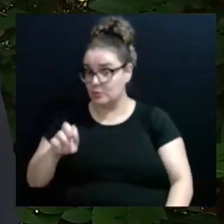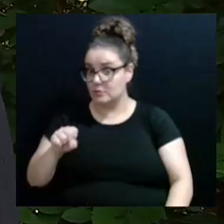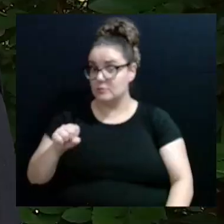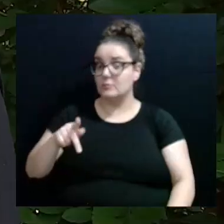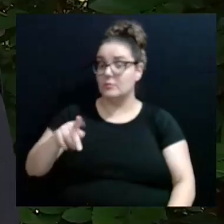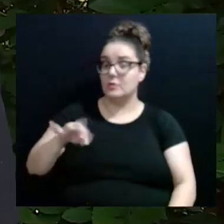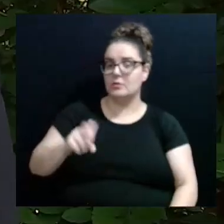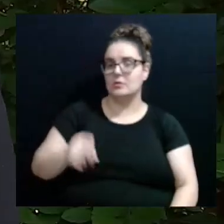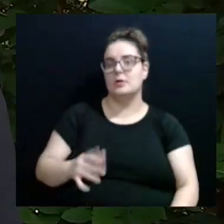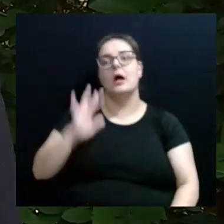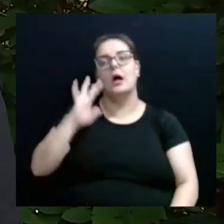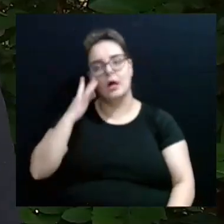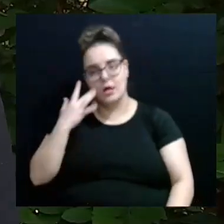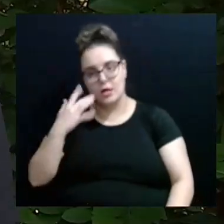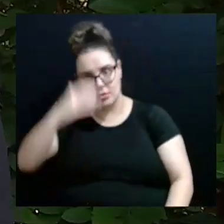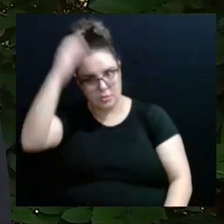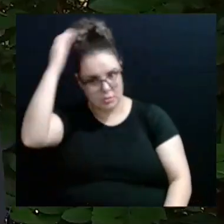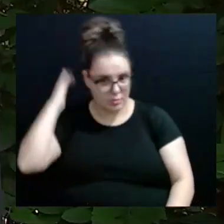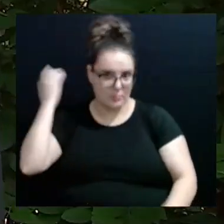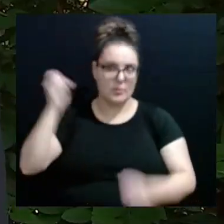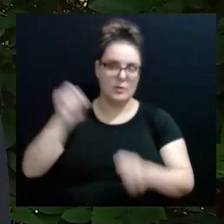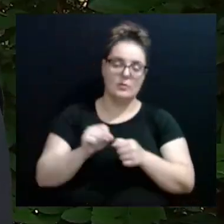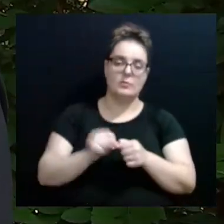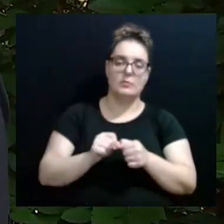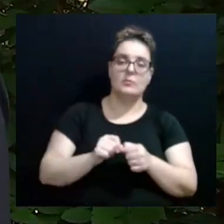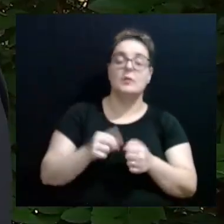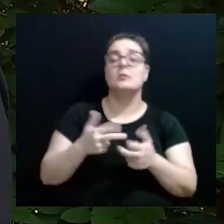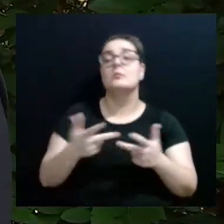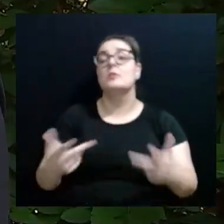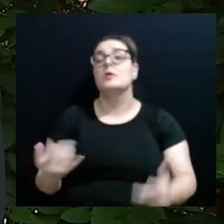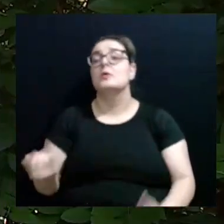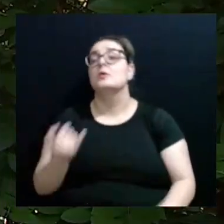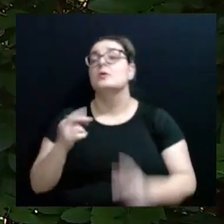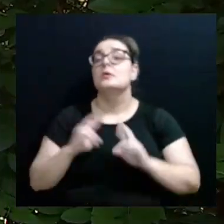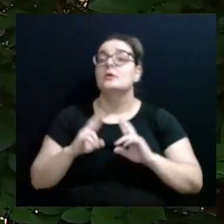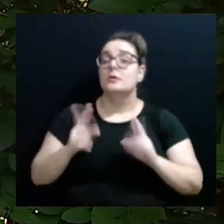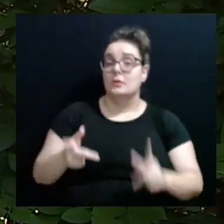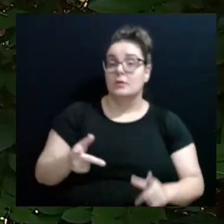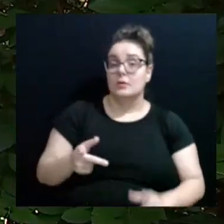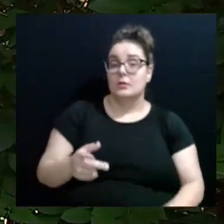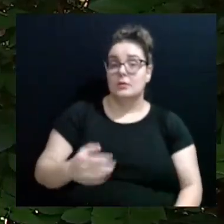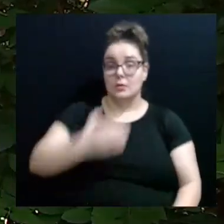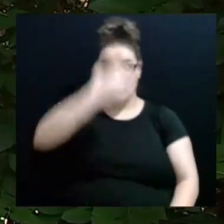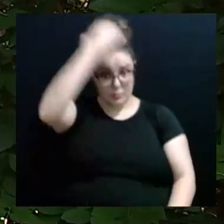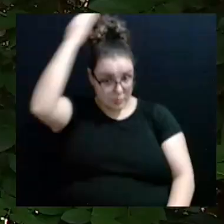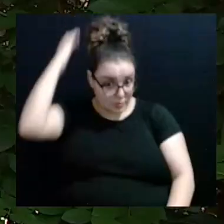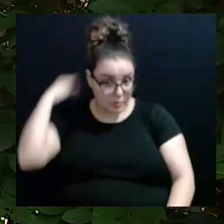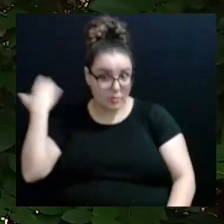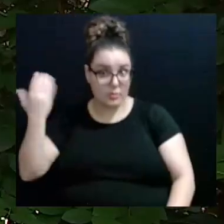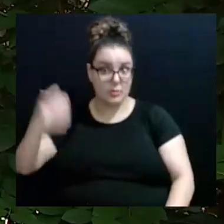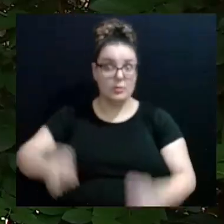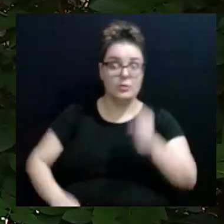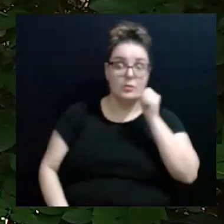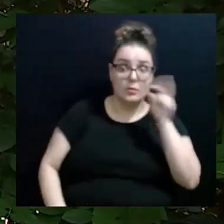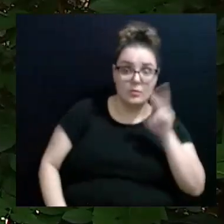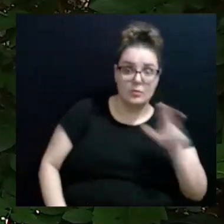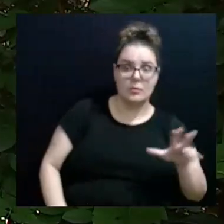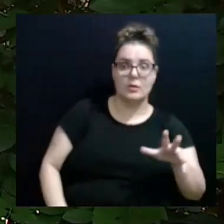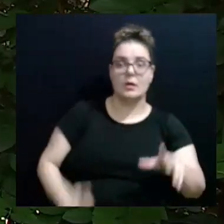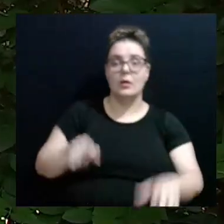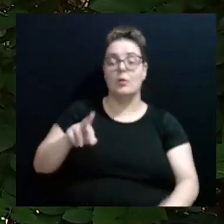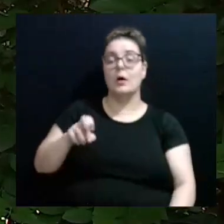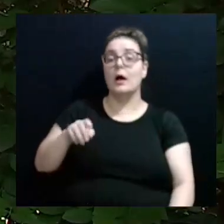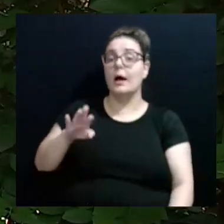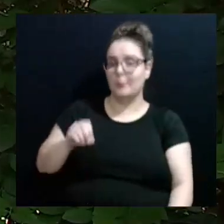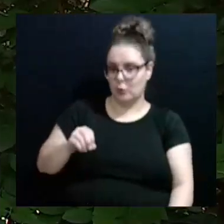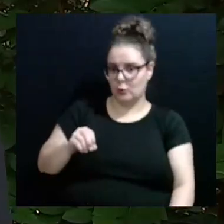vai fazer isso. Mas tem uma coisa muito interessante de diferença entre o gambá e o rato, que é o rabo. O rabo do gambá, né?